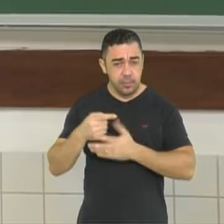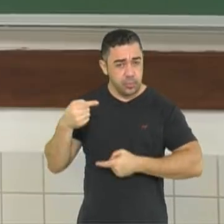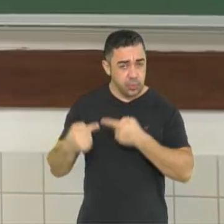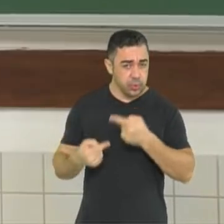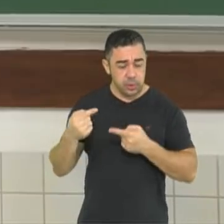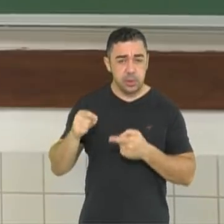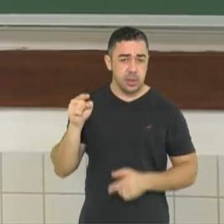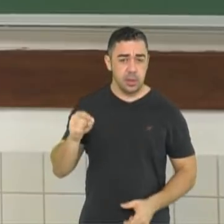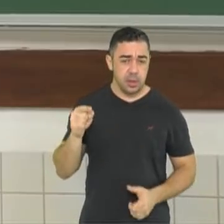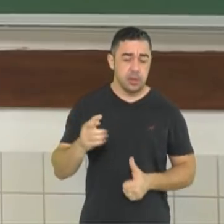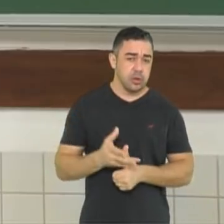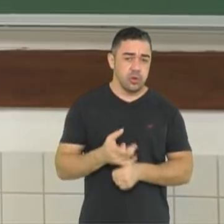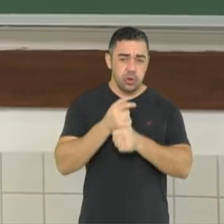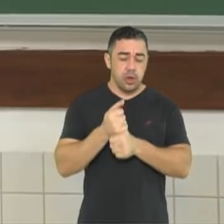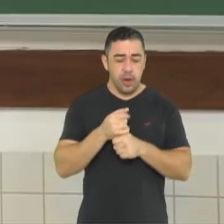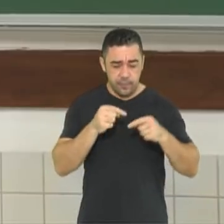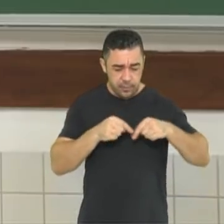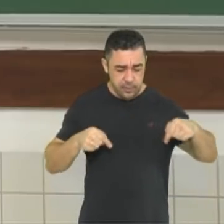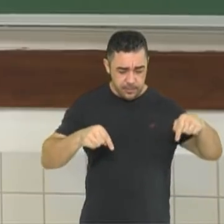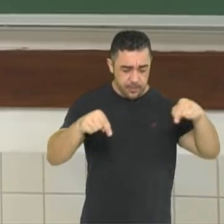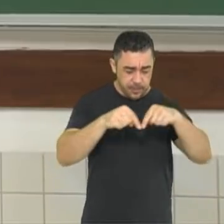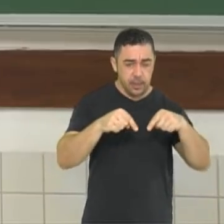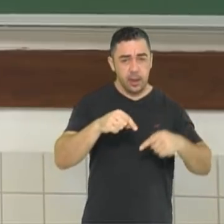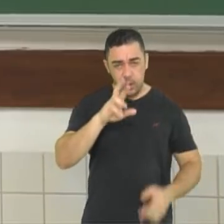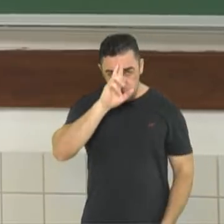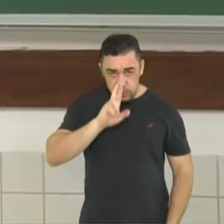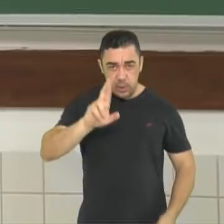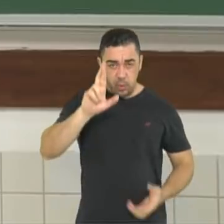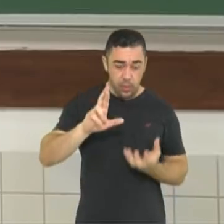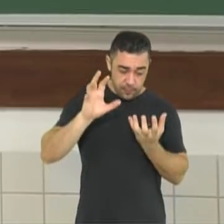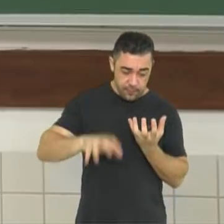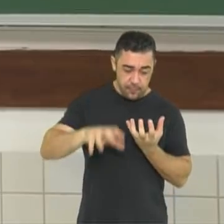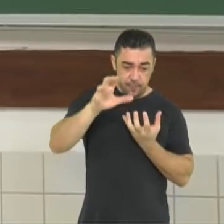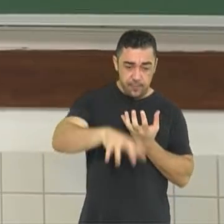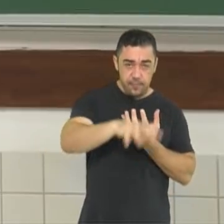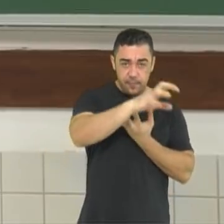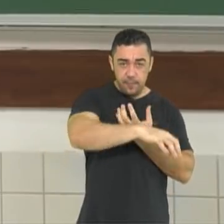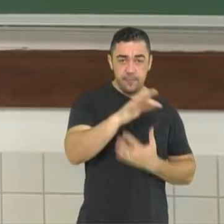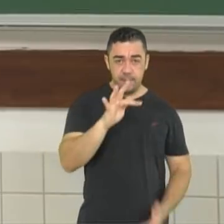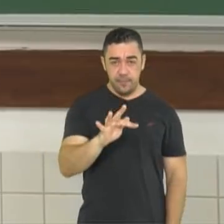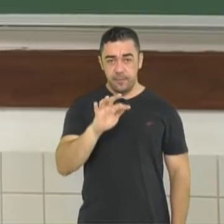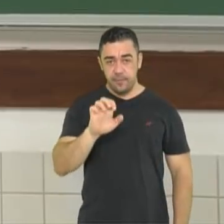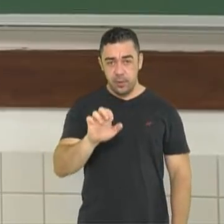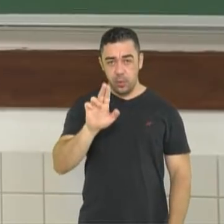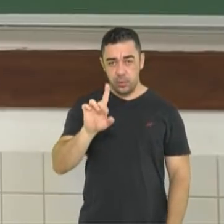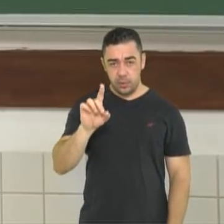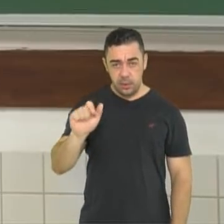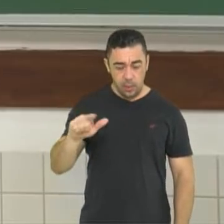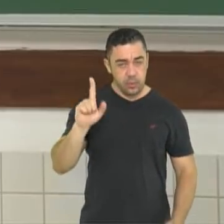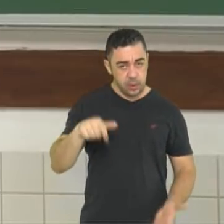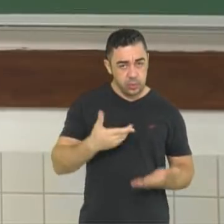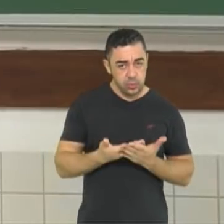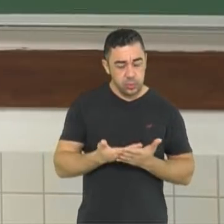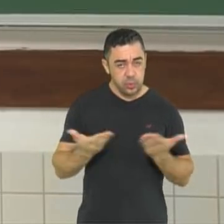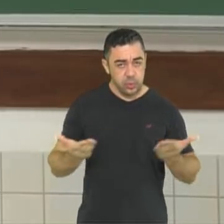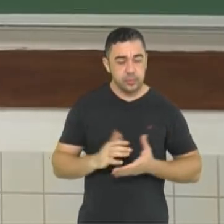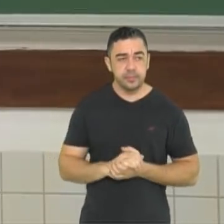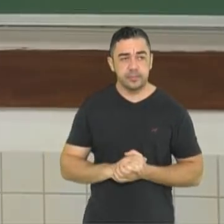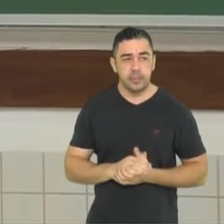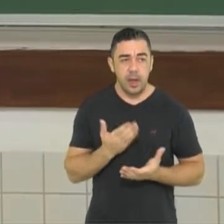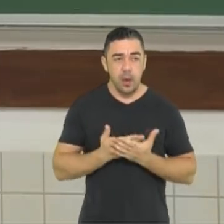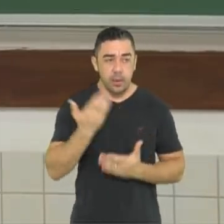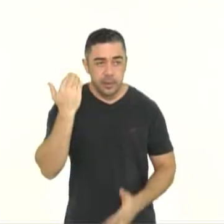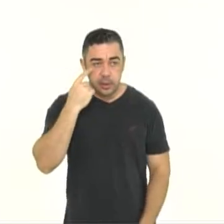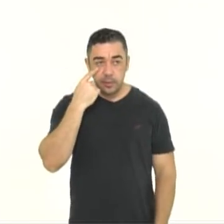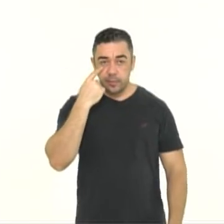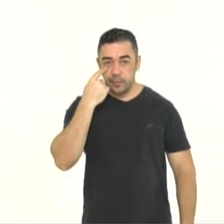desses donos de terras, que nós vamos chamar de senhores feudais. É exatamente por isso que estamos estudando o conteúdo de hoje. Agora, na aula passada, vocês